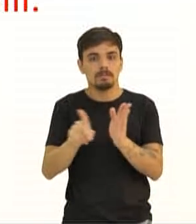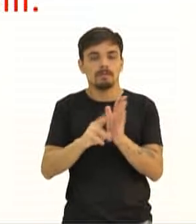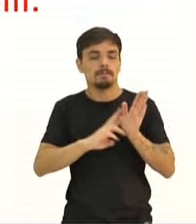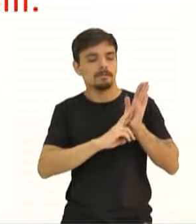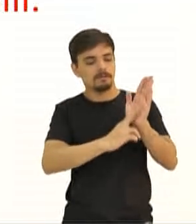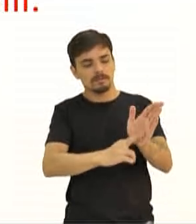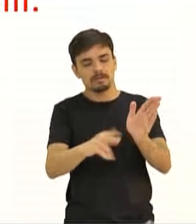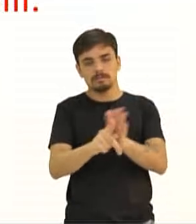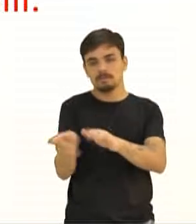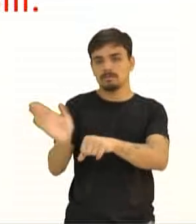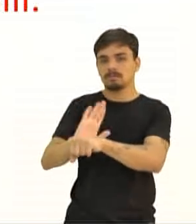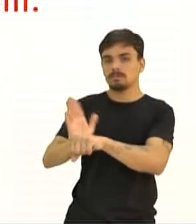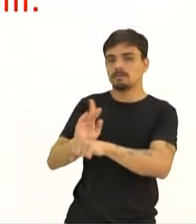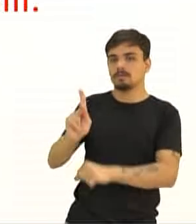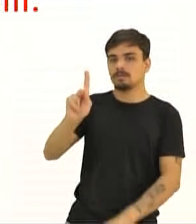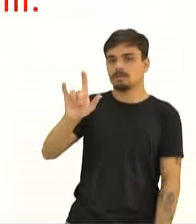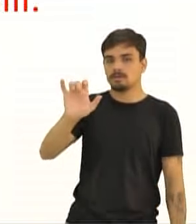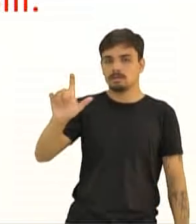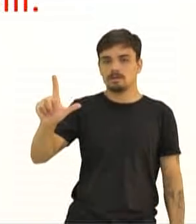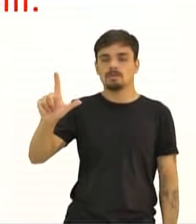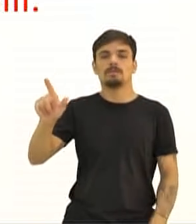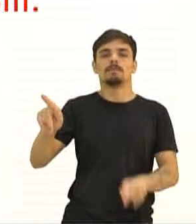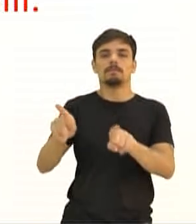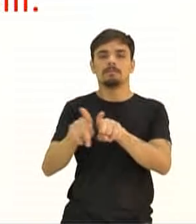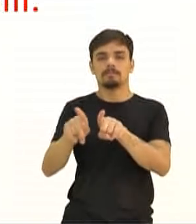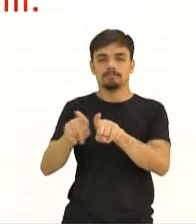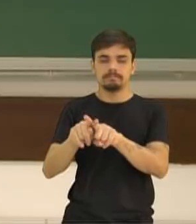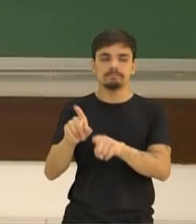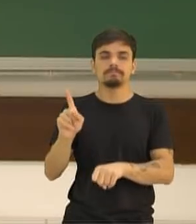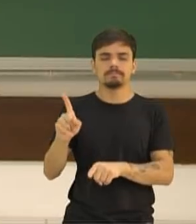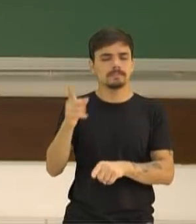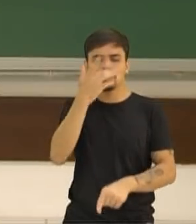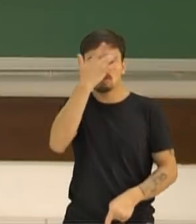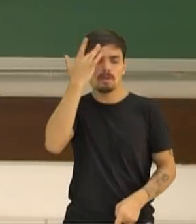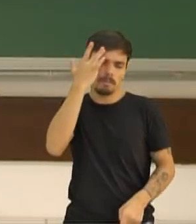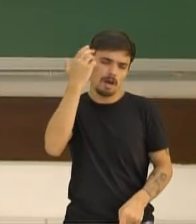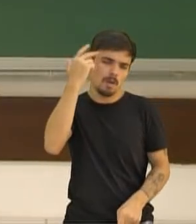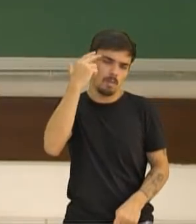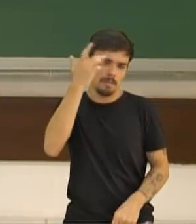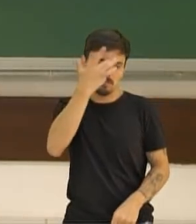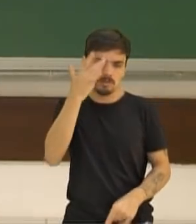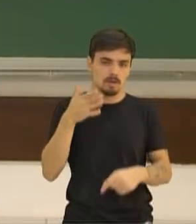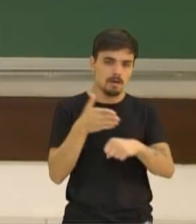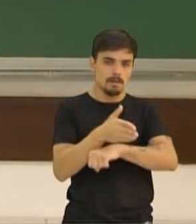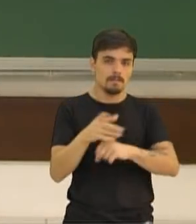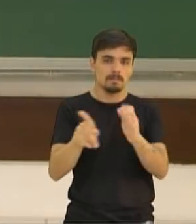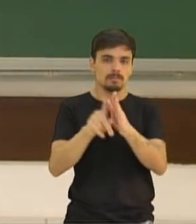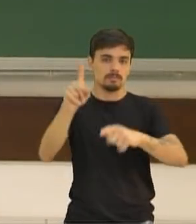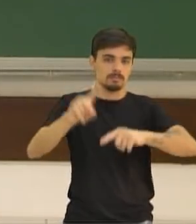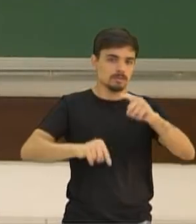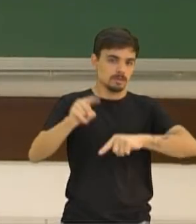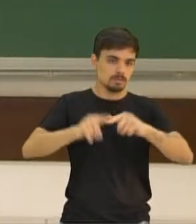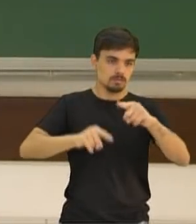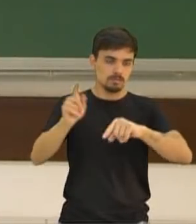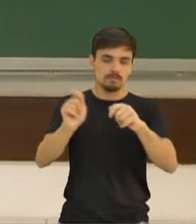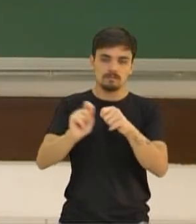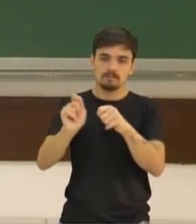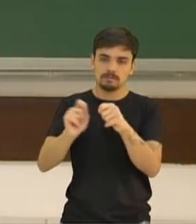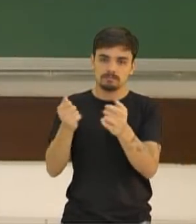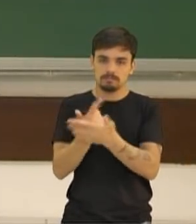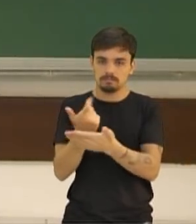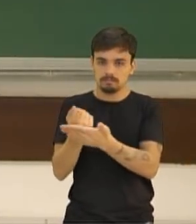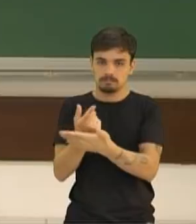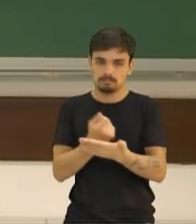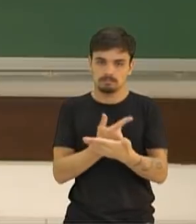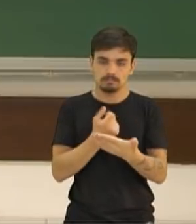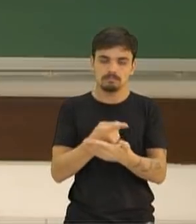ao filme Kill Bill. Normalmente, quem vai atrás desses produtos, né? No hortifruti, fazer as compras ali do